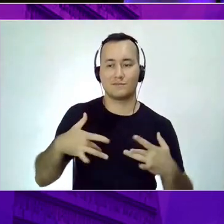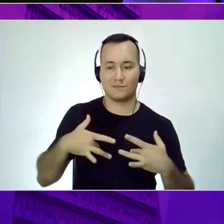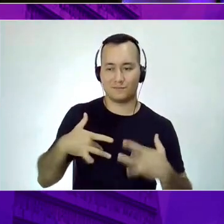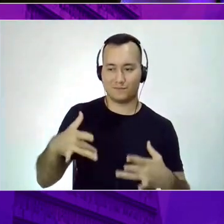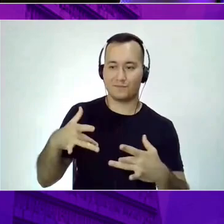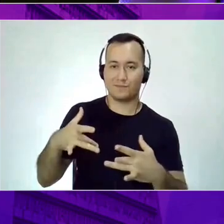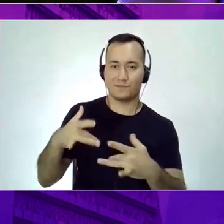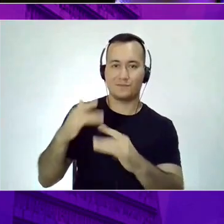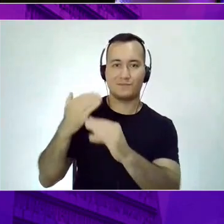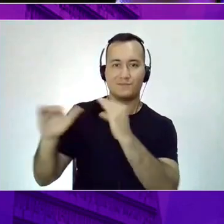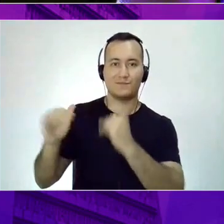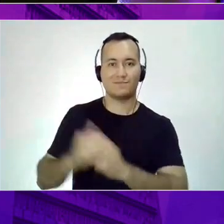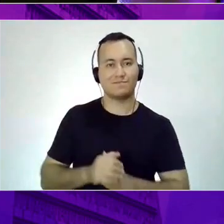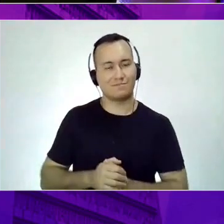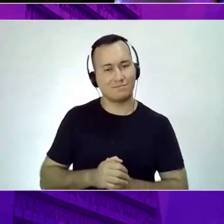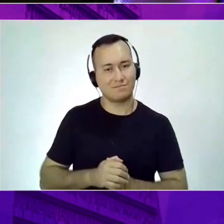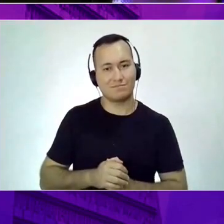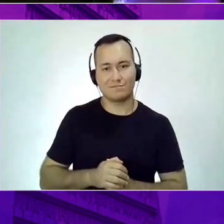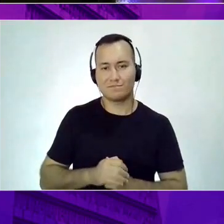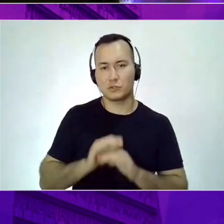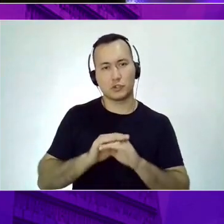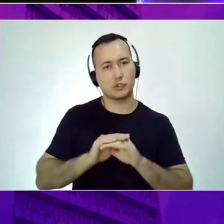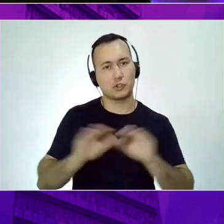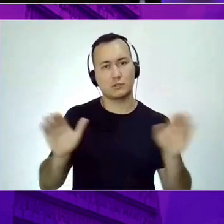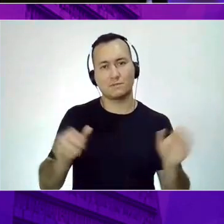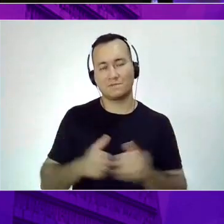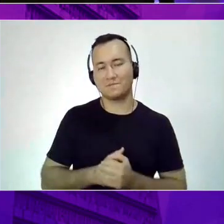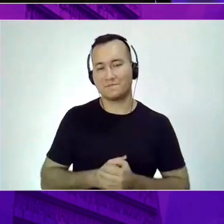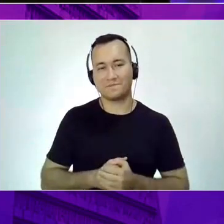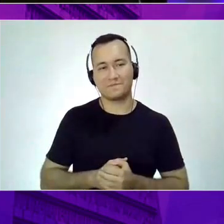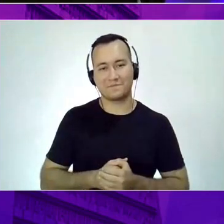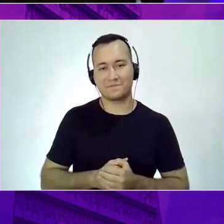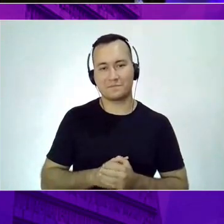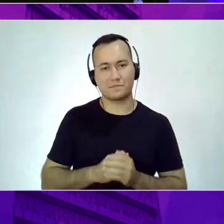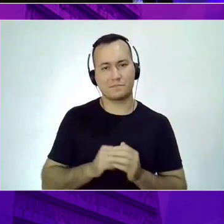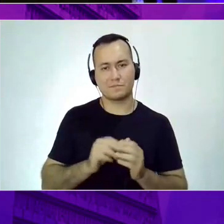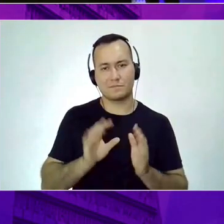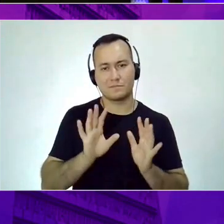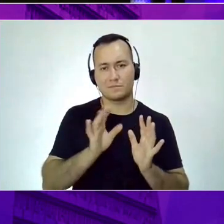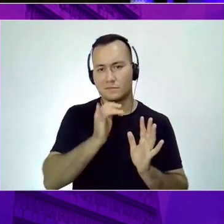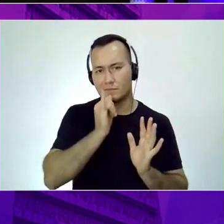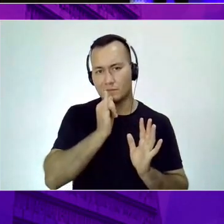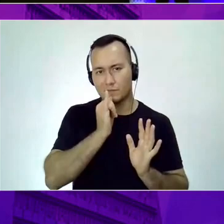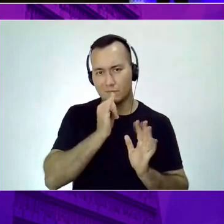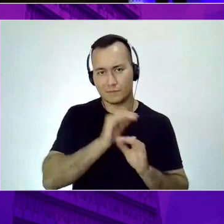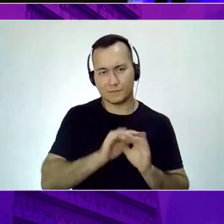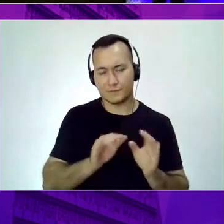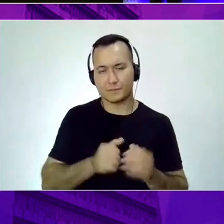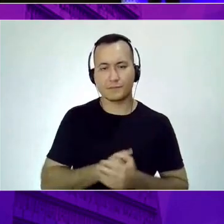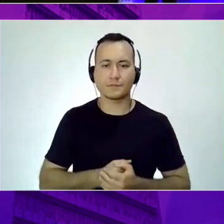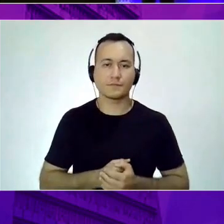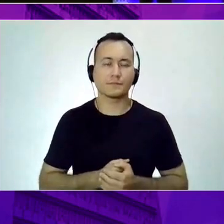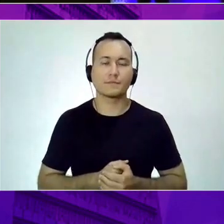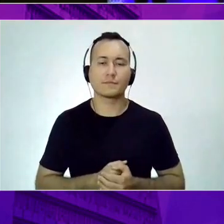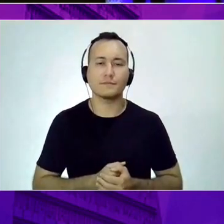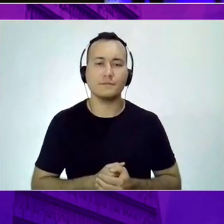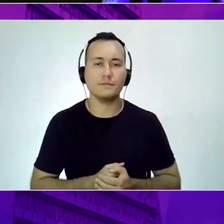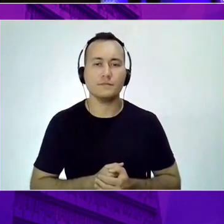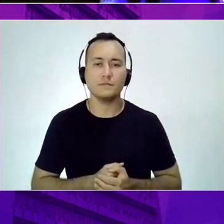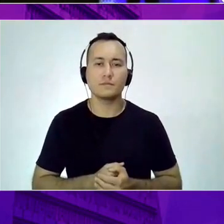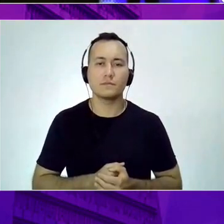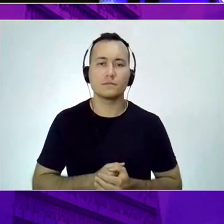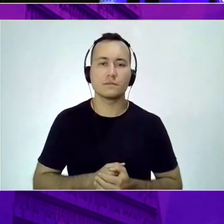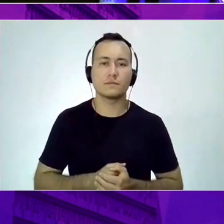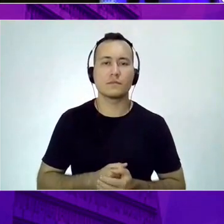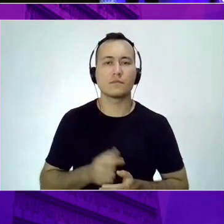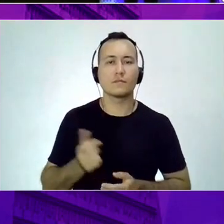referência. Mas, boa. Com essa referência aqui, vamos supor que eu queira escolher